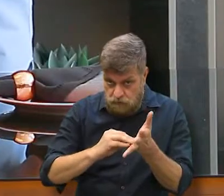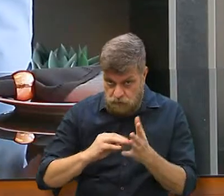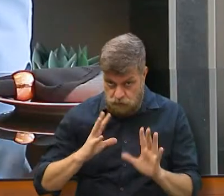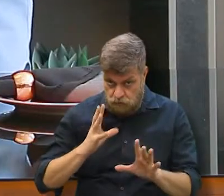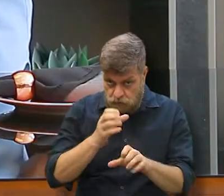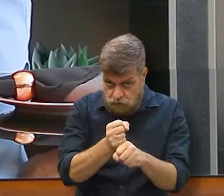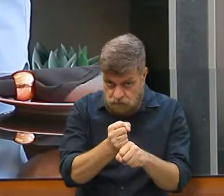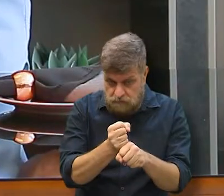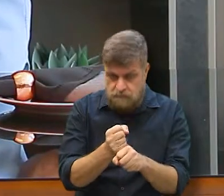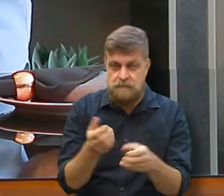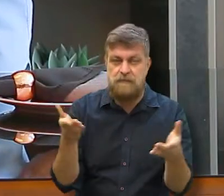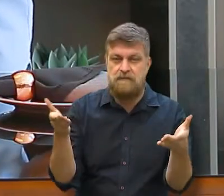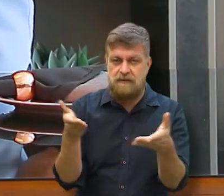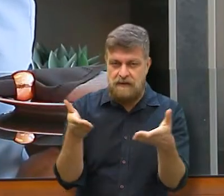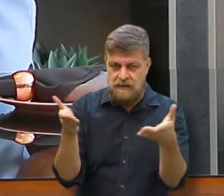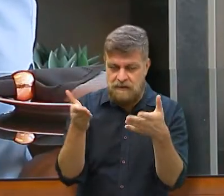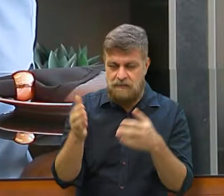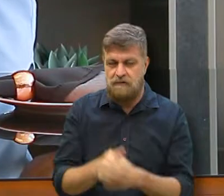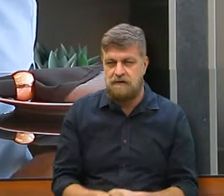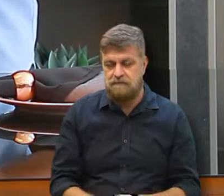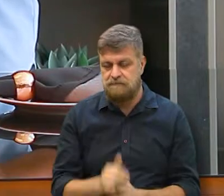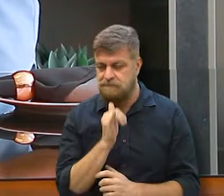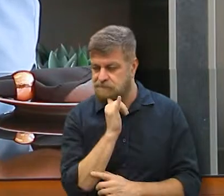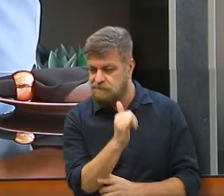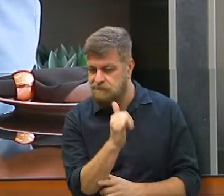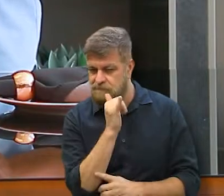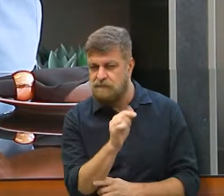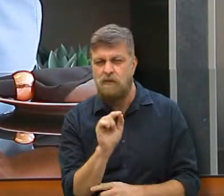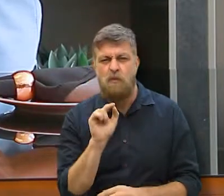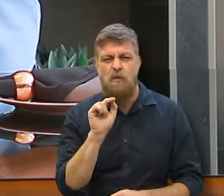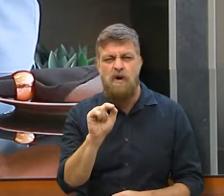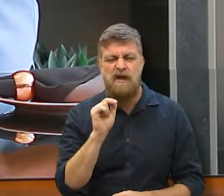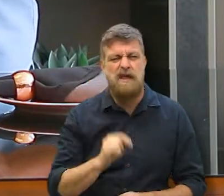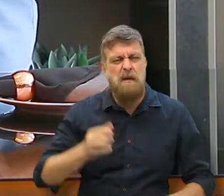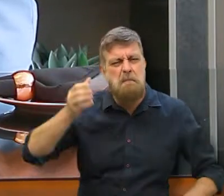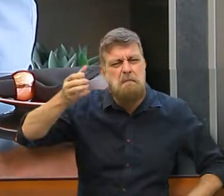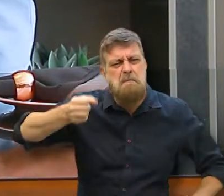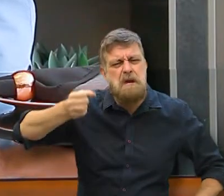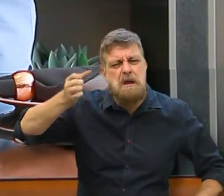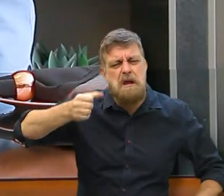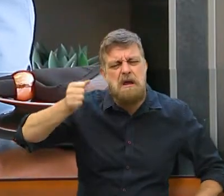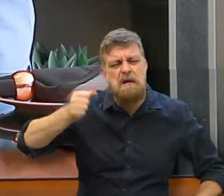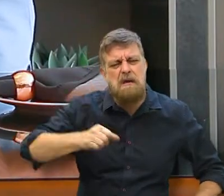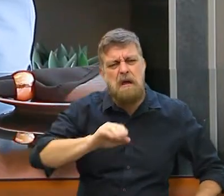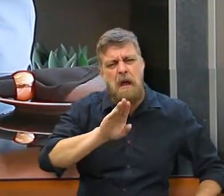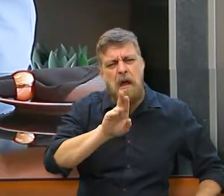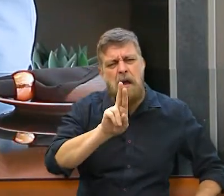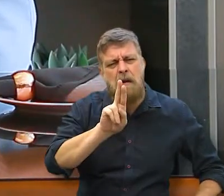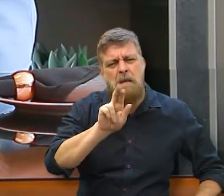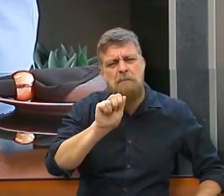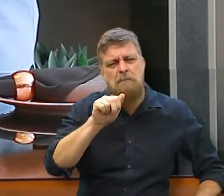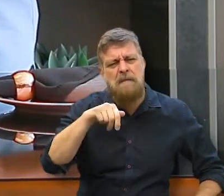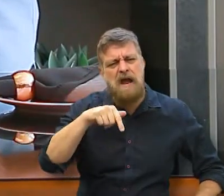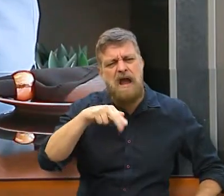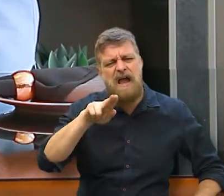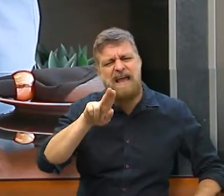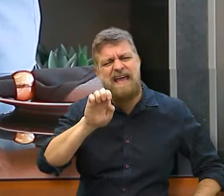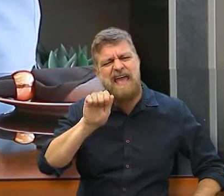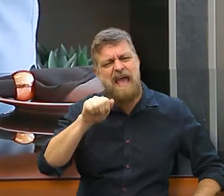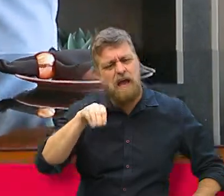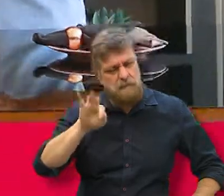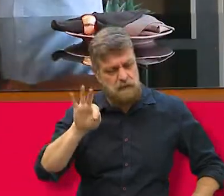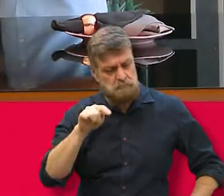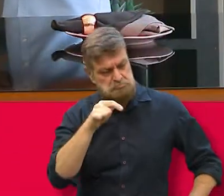Anotou tudo que vai na nossa receita. Agora, vamos falar sobre aquele tal branqueamento que a Vera comentou